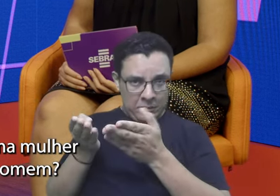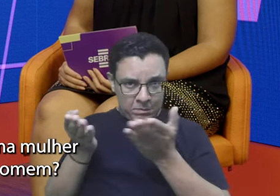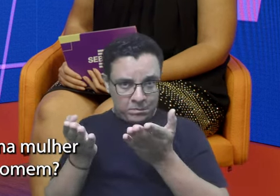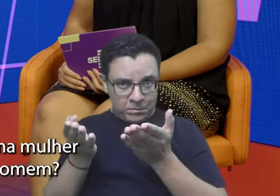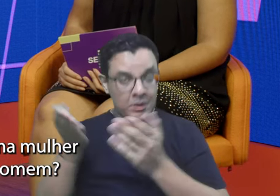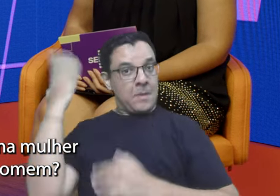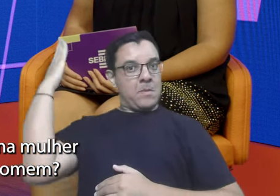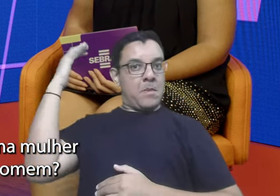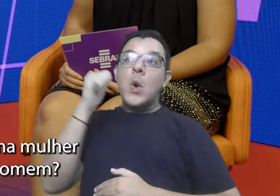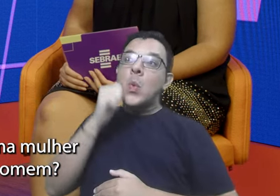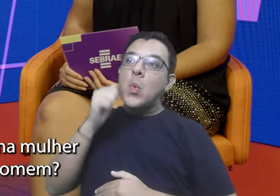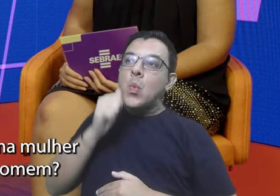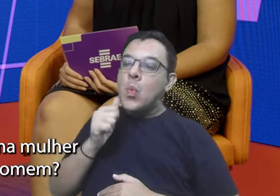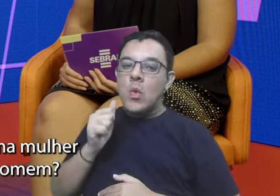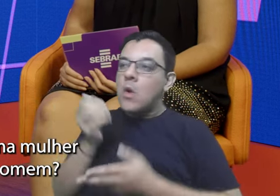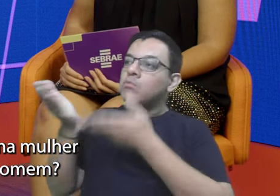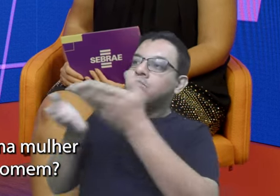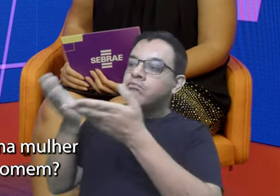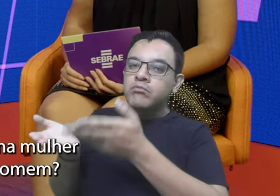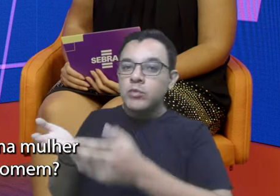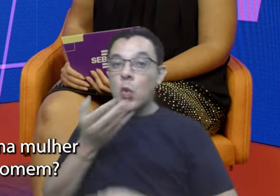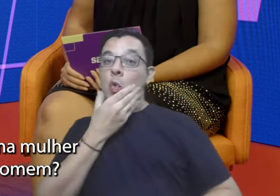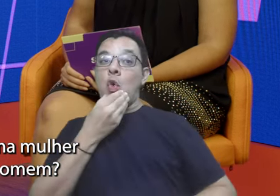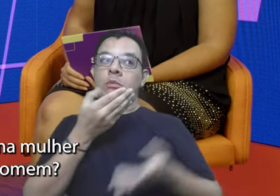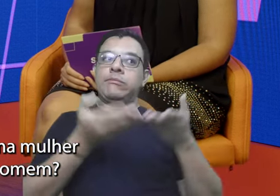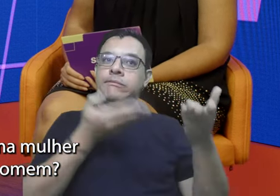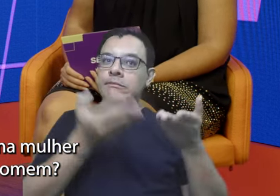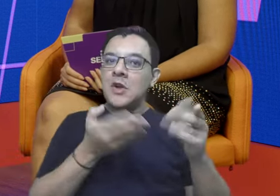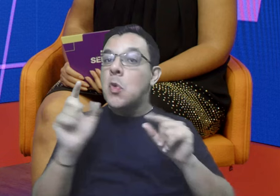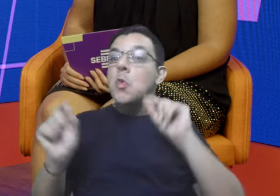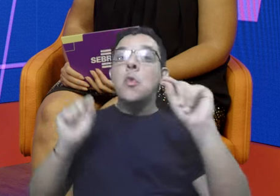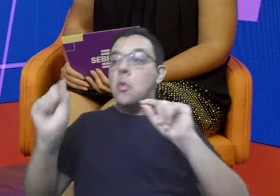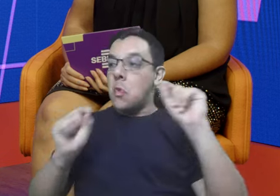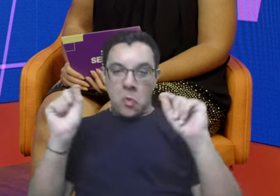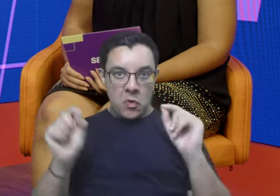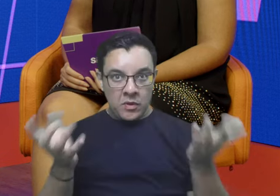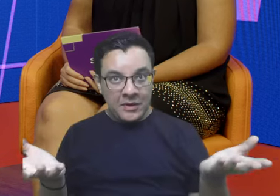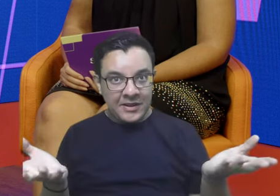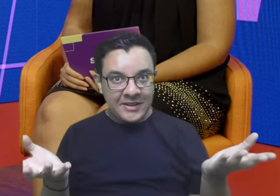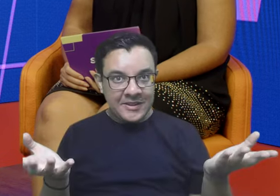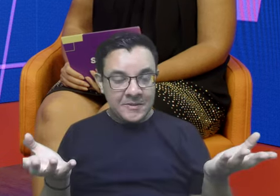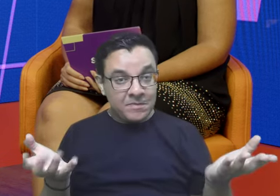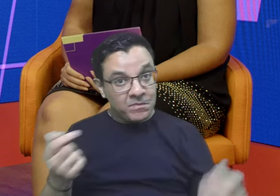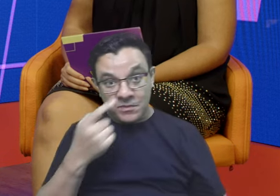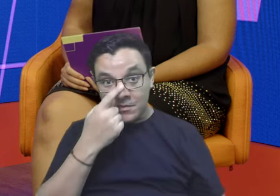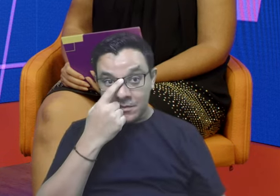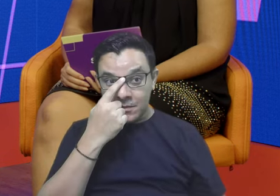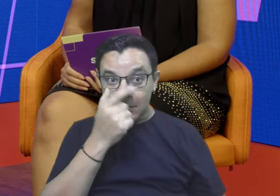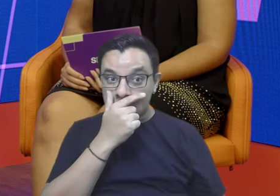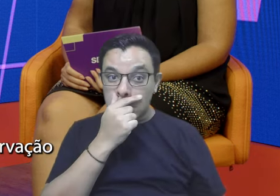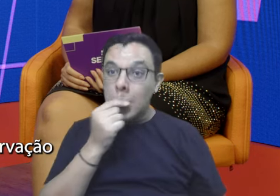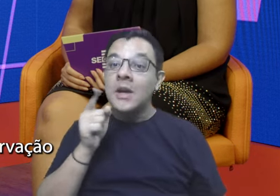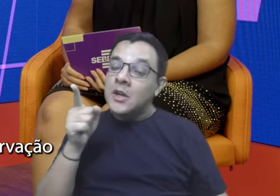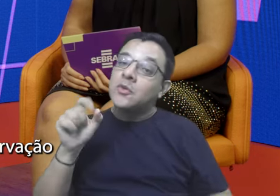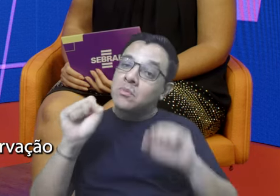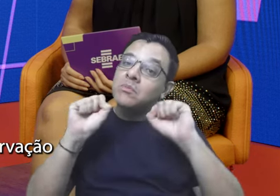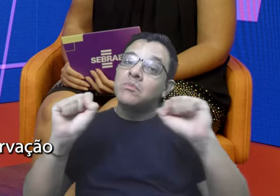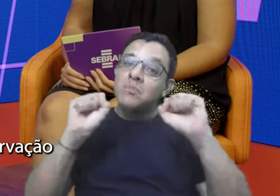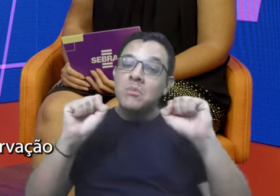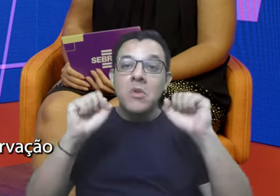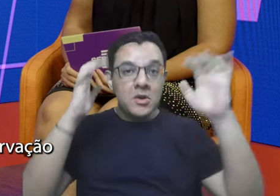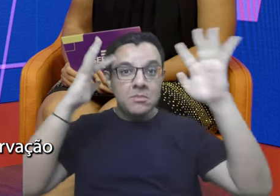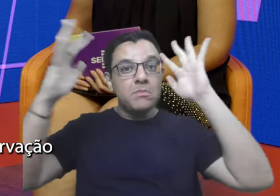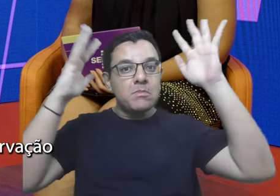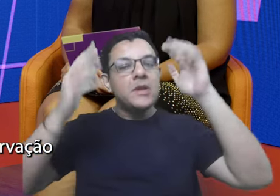mulher e o que que era o cuidado para um homem né então isso é uma a gente pode